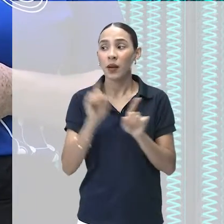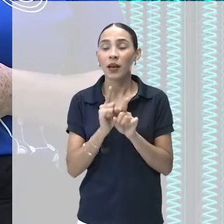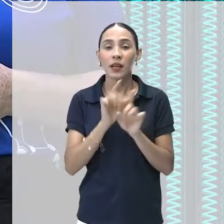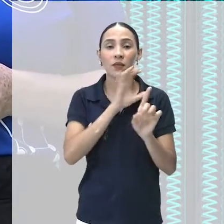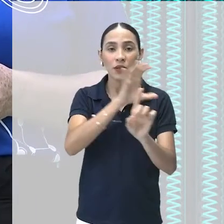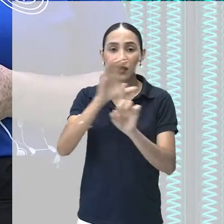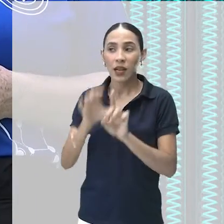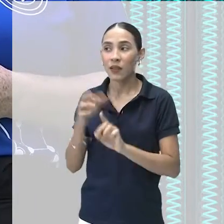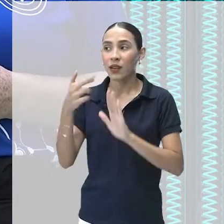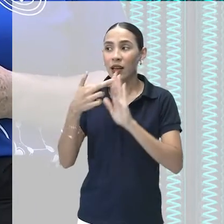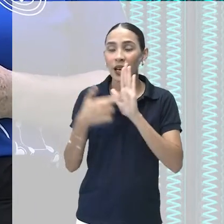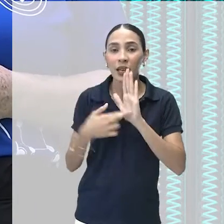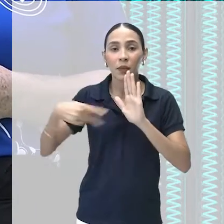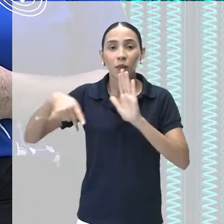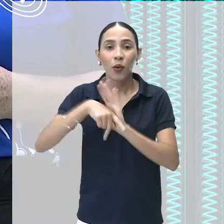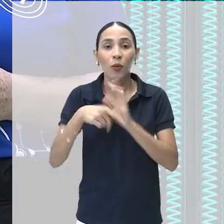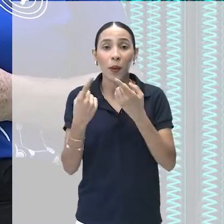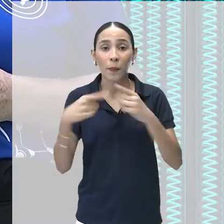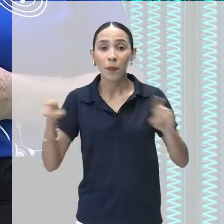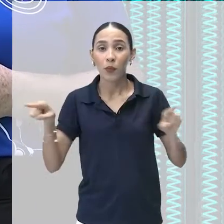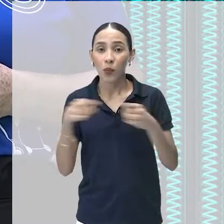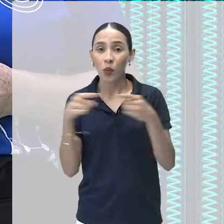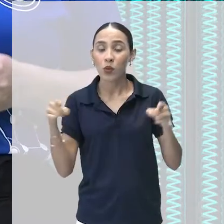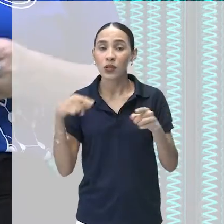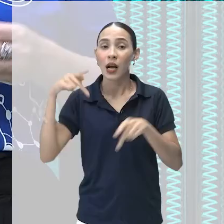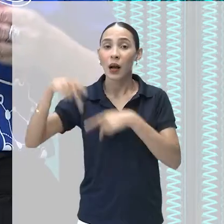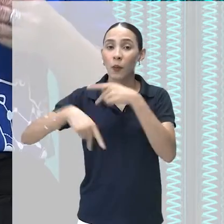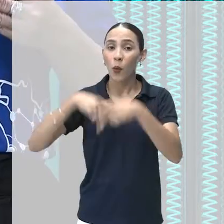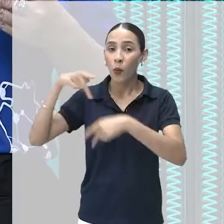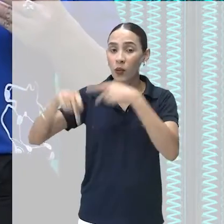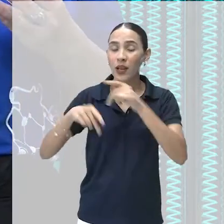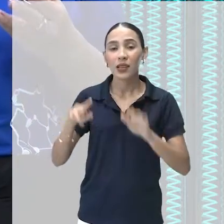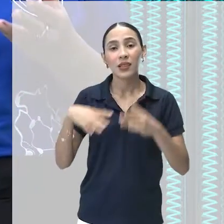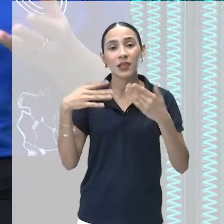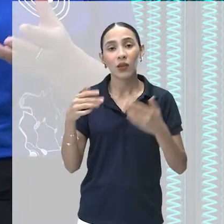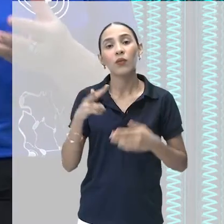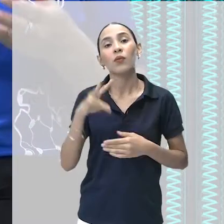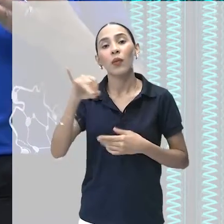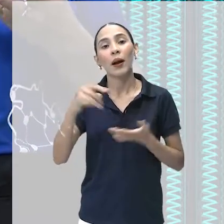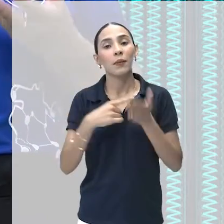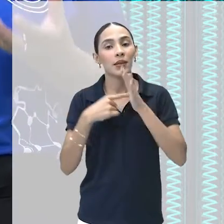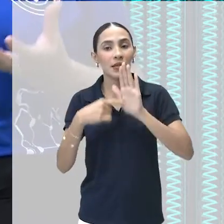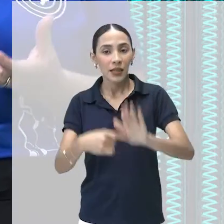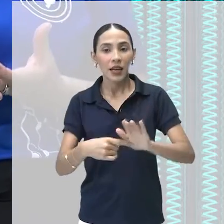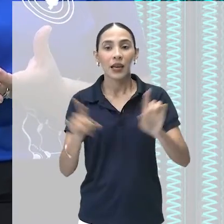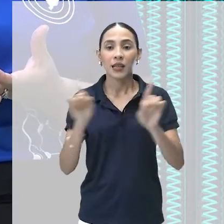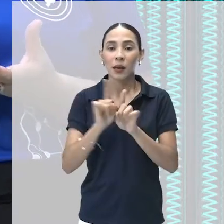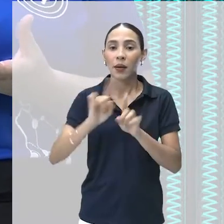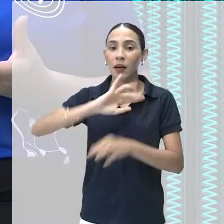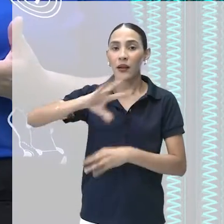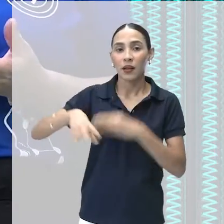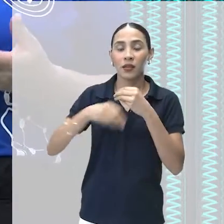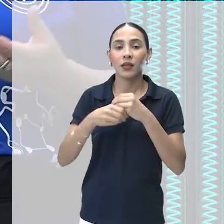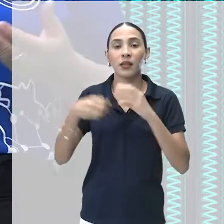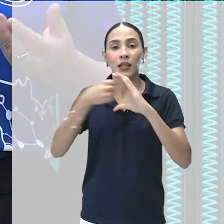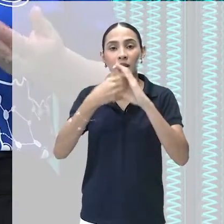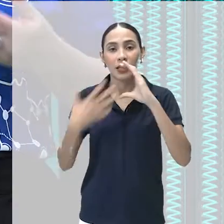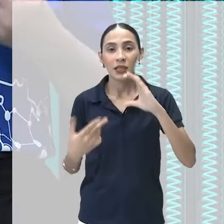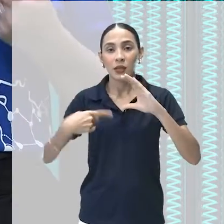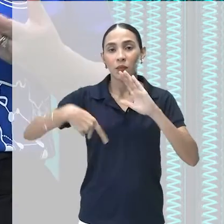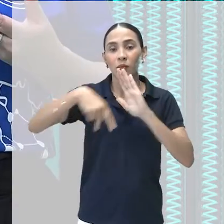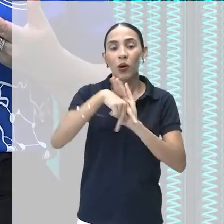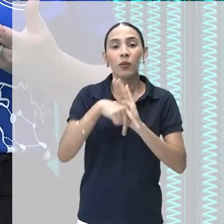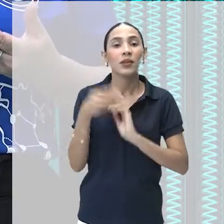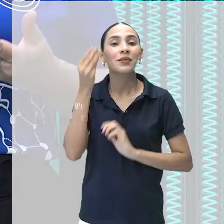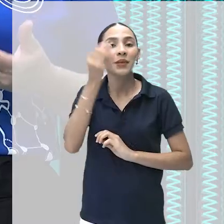desafiava as normas da música popular. Então, ele vai trazer, ele vai agregar esses elementos e,